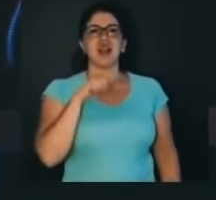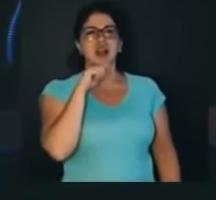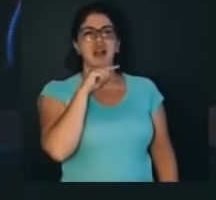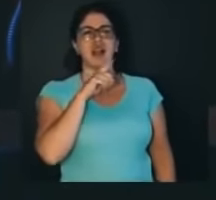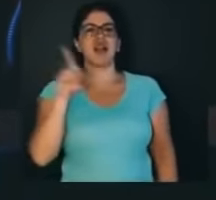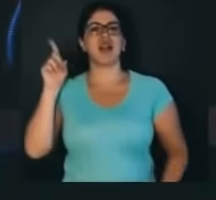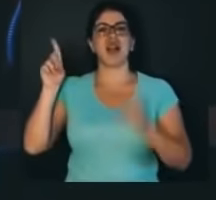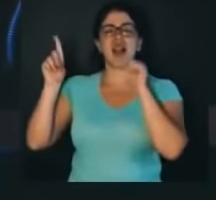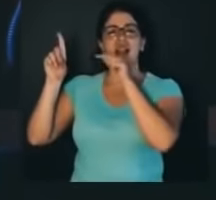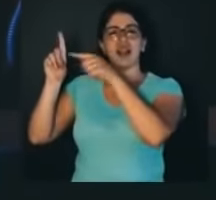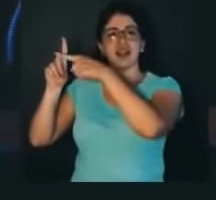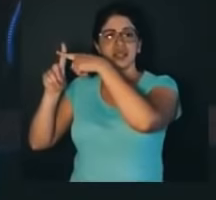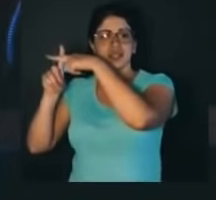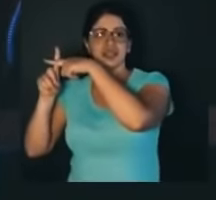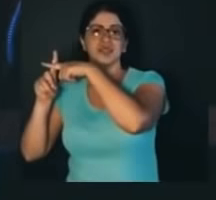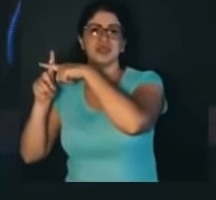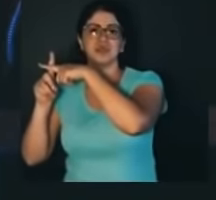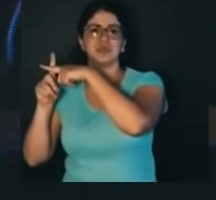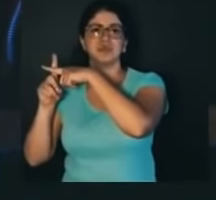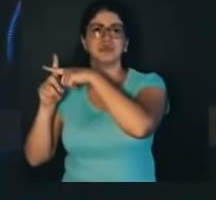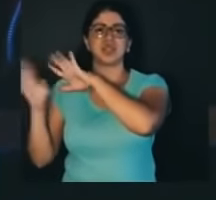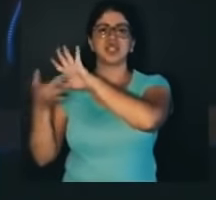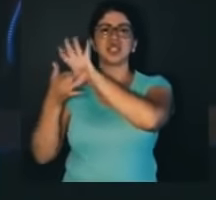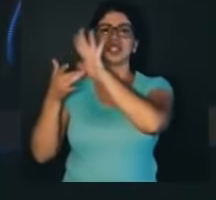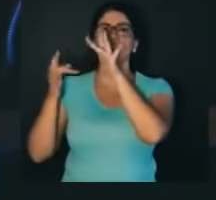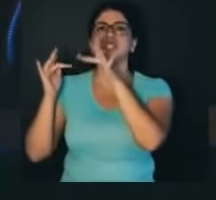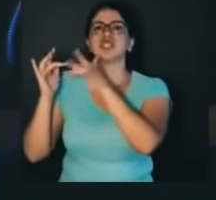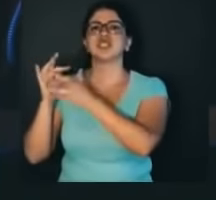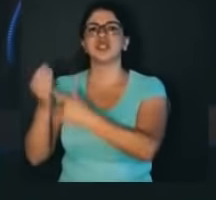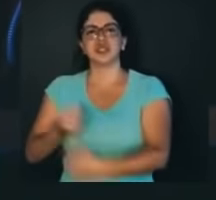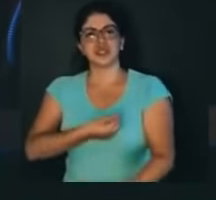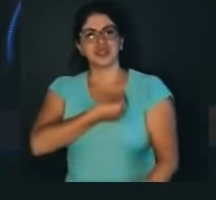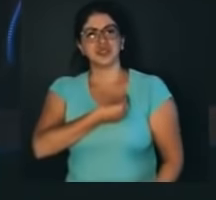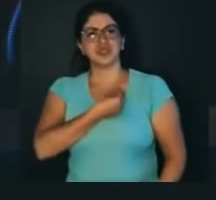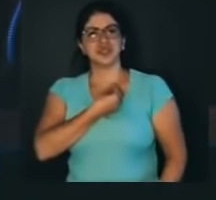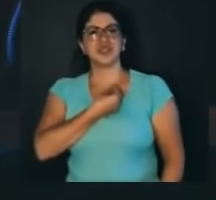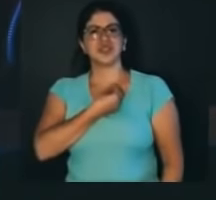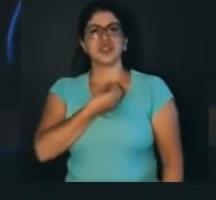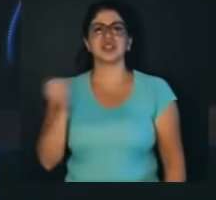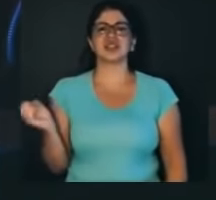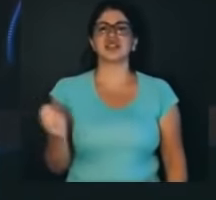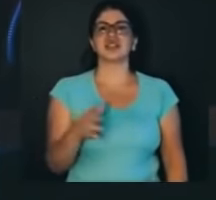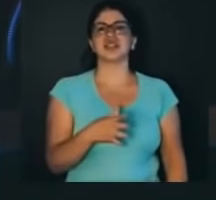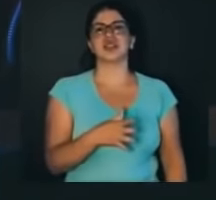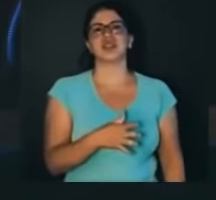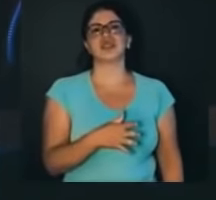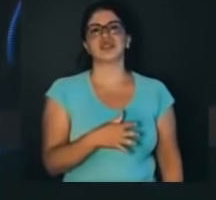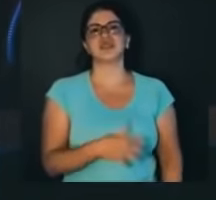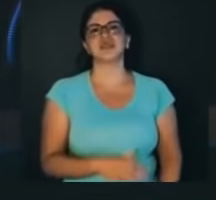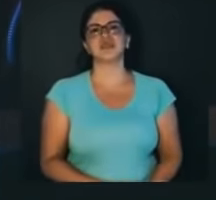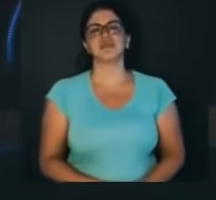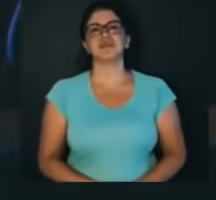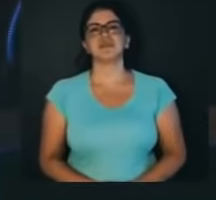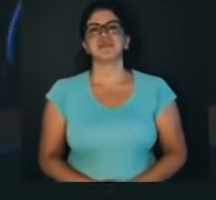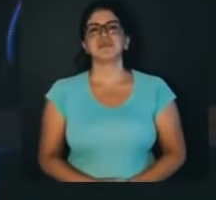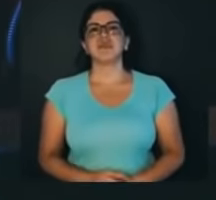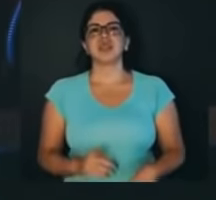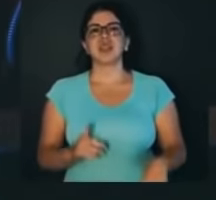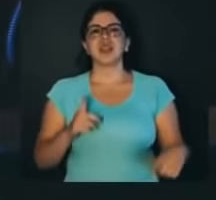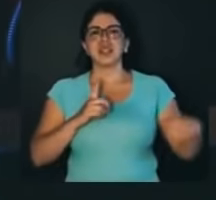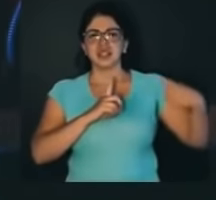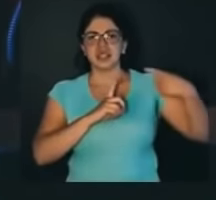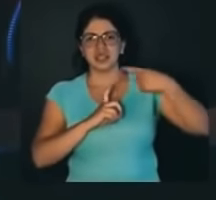Então esses abusos que existem dentro do nosso lar, esses abusos que existem dentro dos